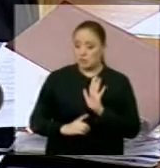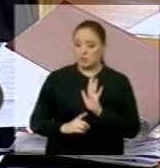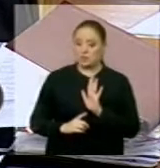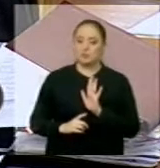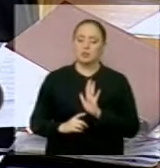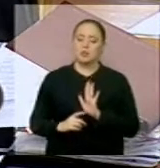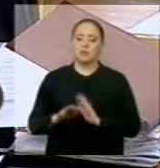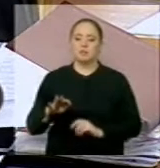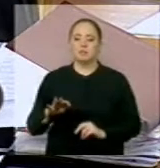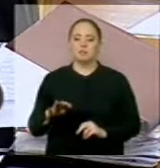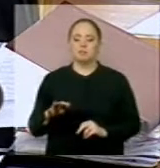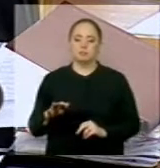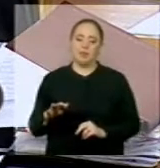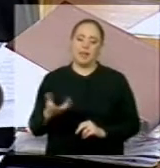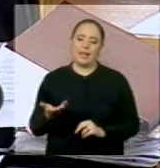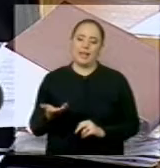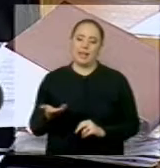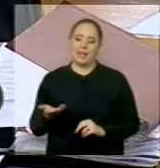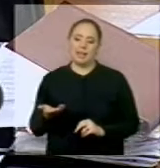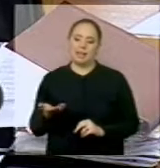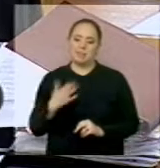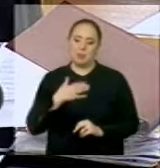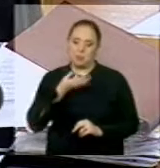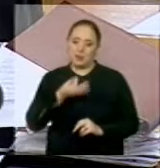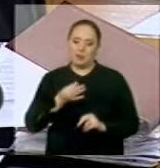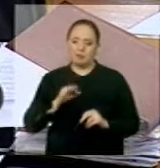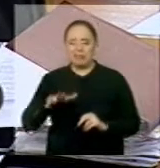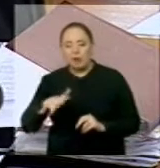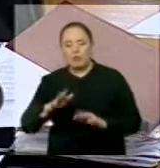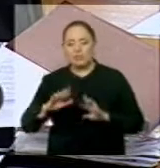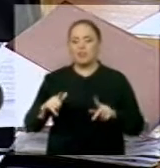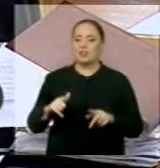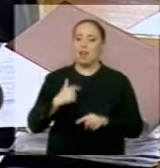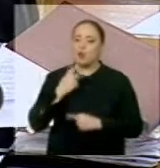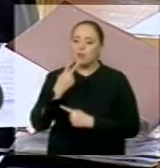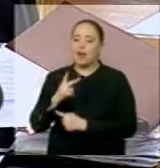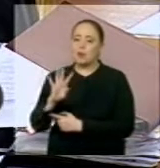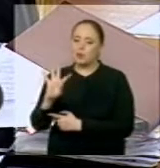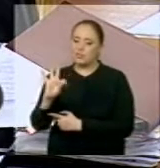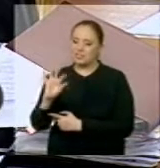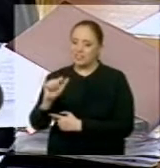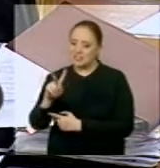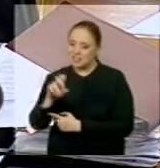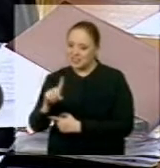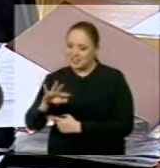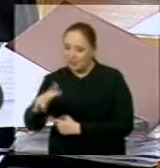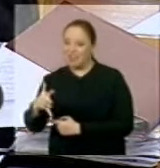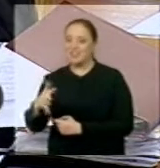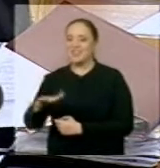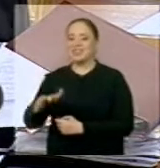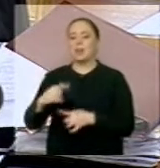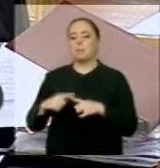a minha talvez divergência, eu digo talvez, porque gostaria desse diálogo com o